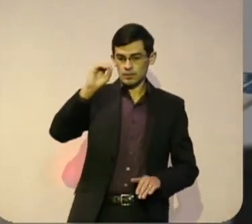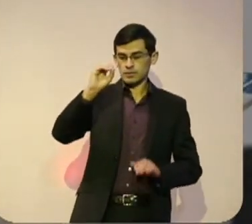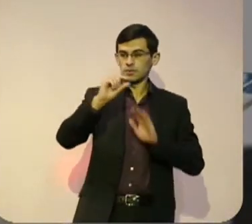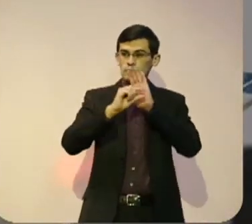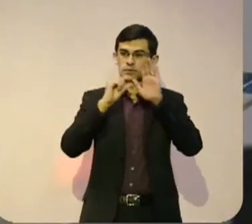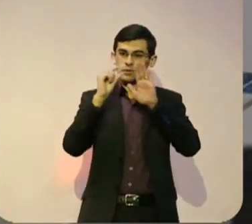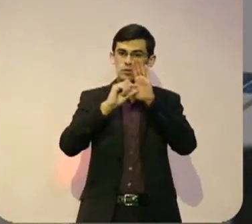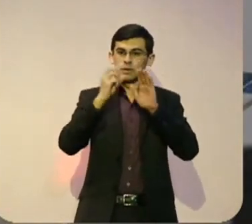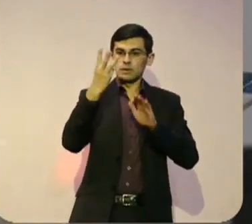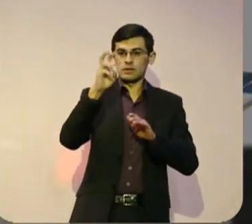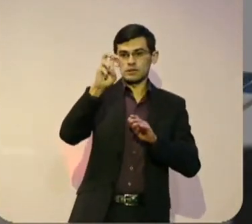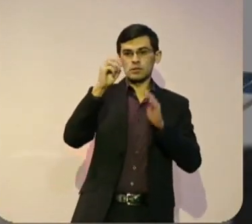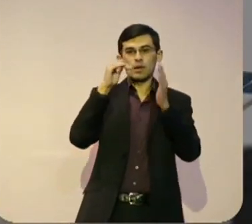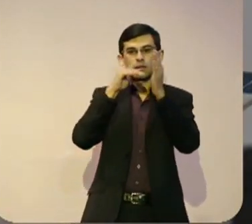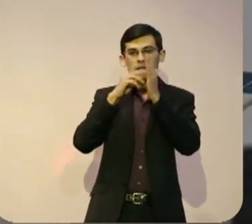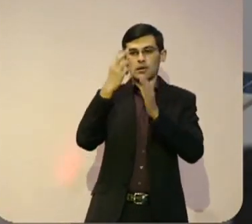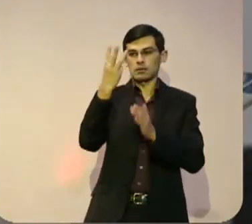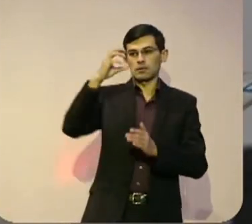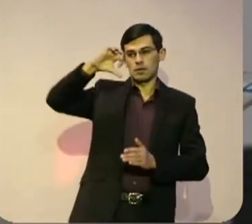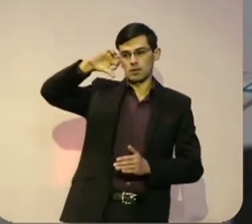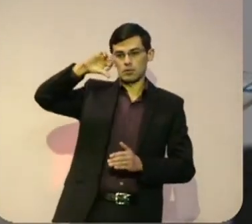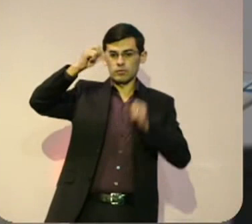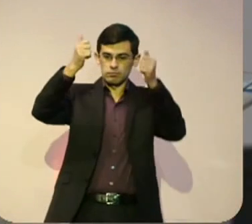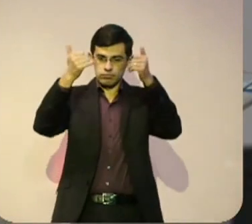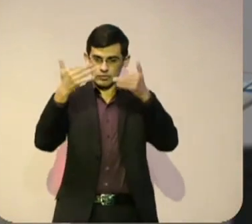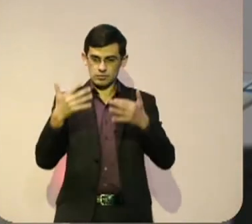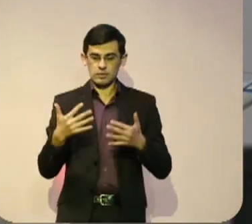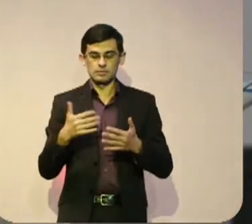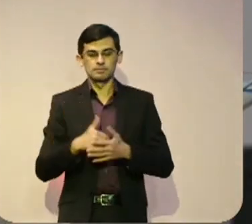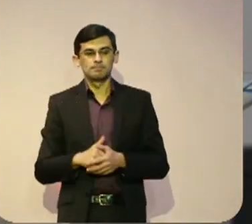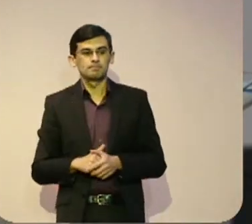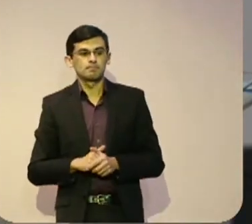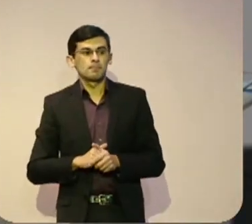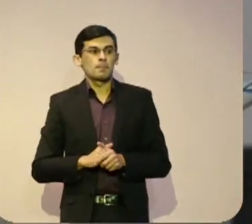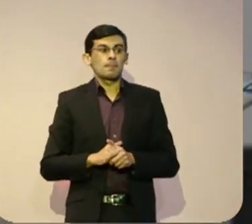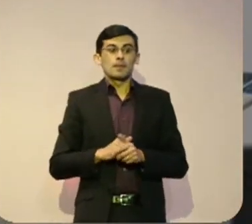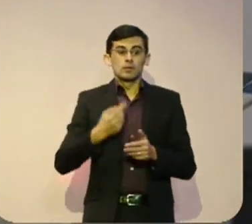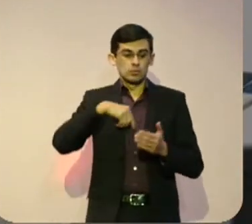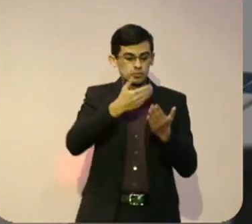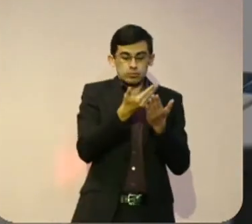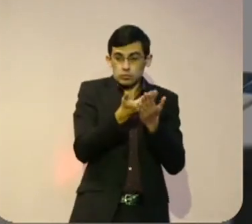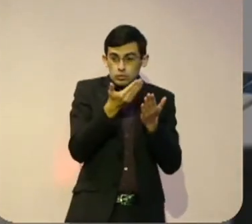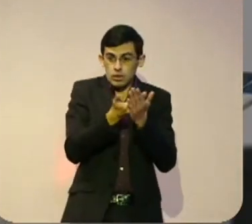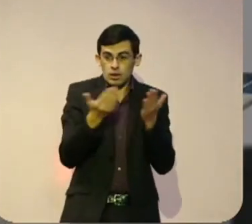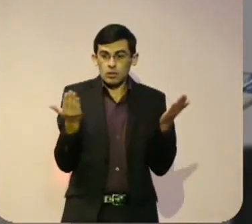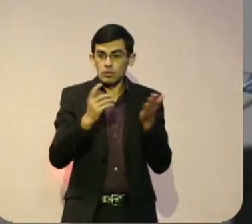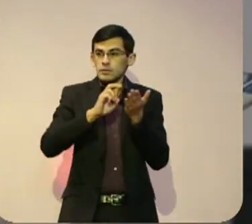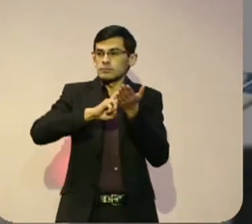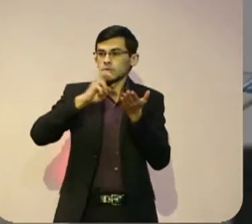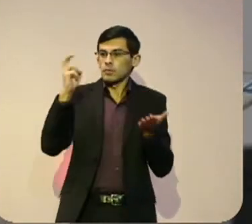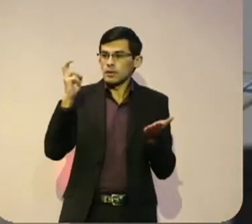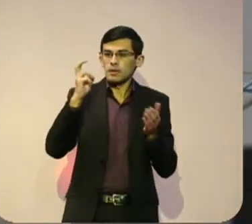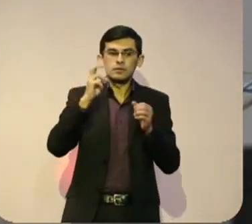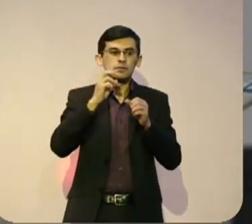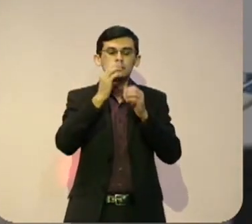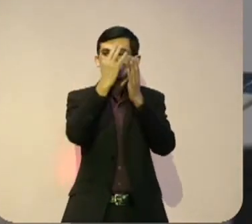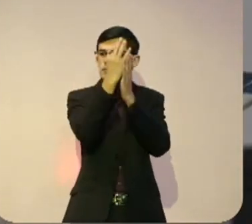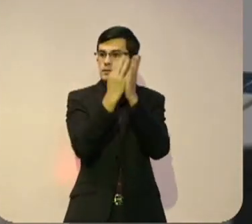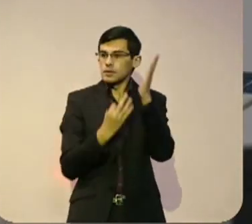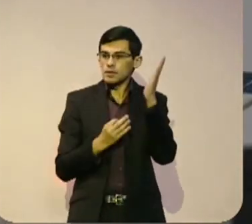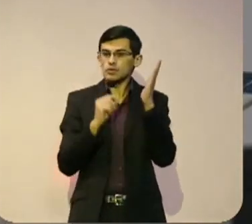capítulo 10, versículo 35 até o 39. E vamos meditar